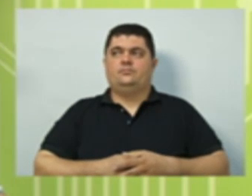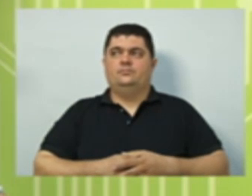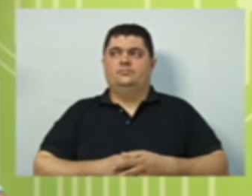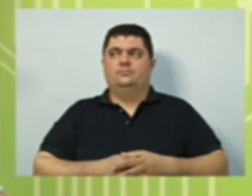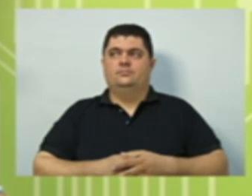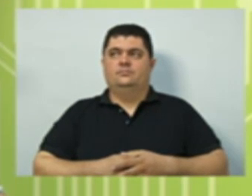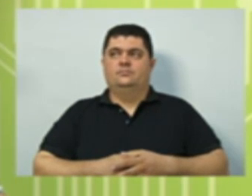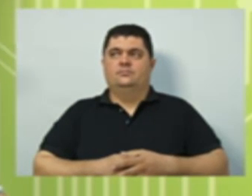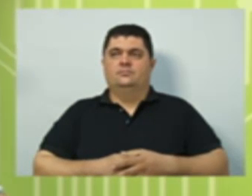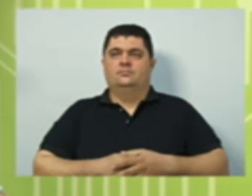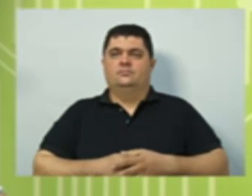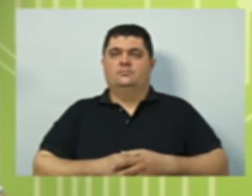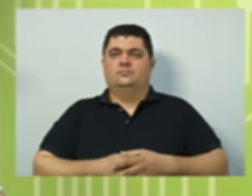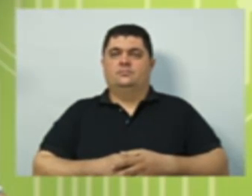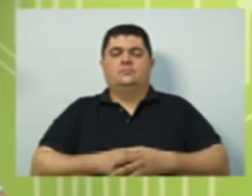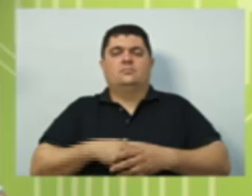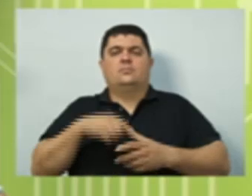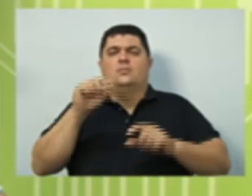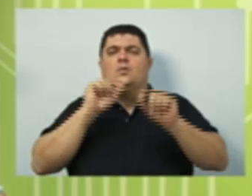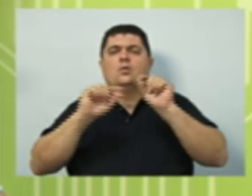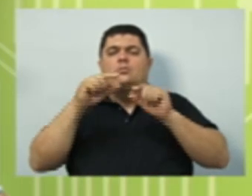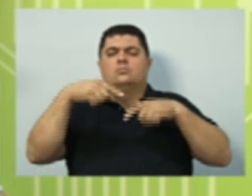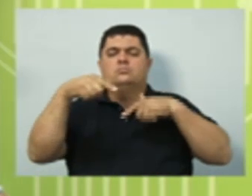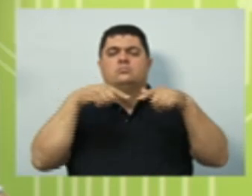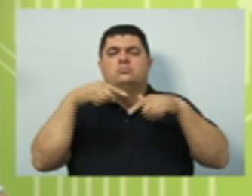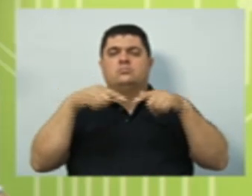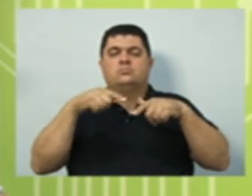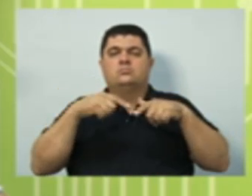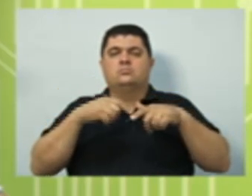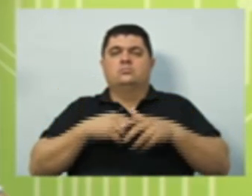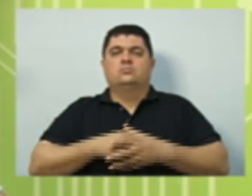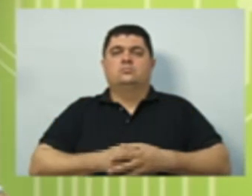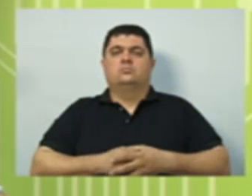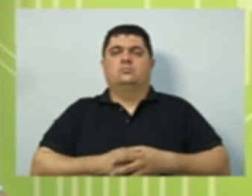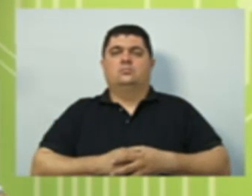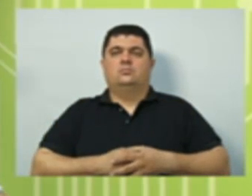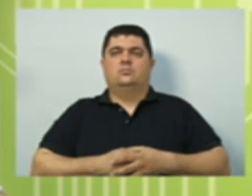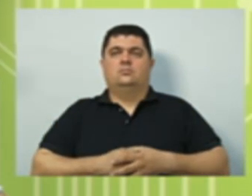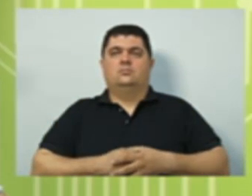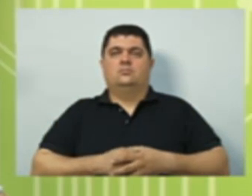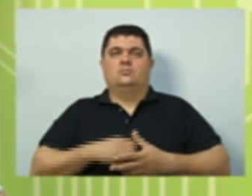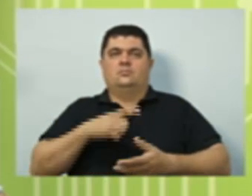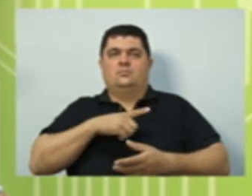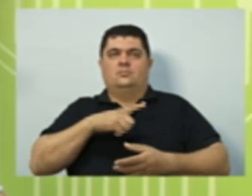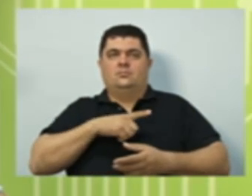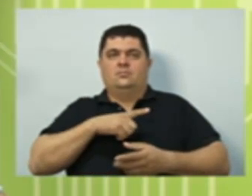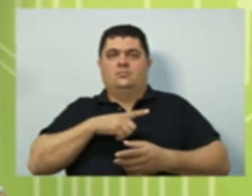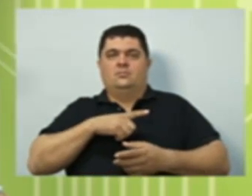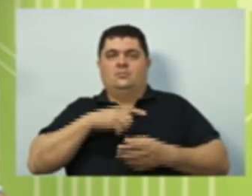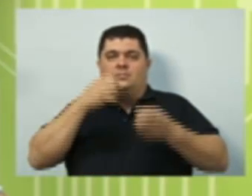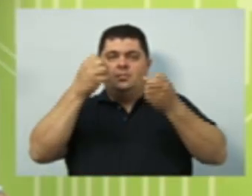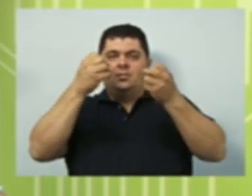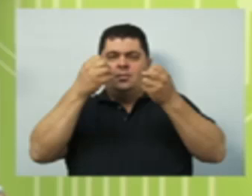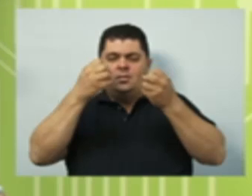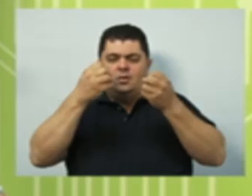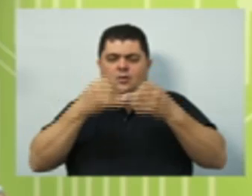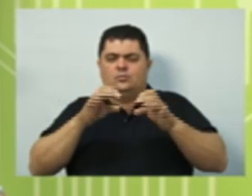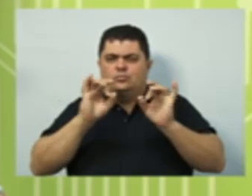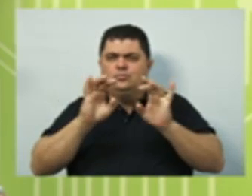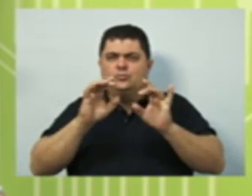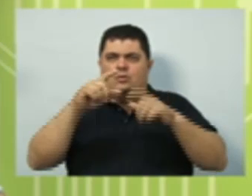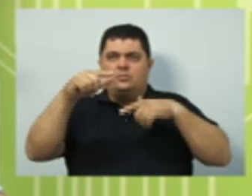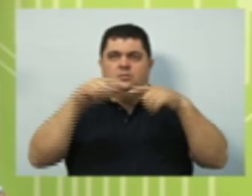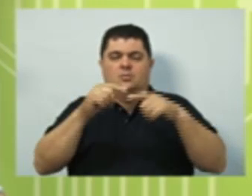Trabalho. O que é o trabalho? Estamos falando não apenas do trabalho, mas do mundo